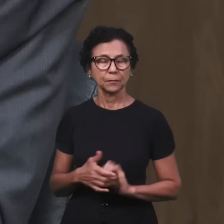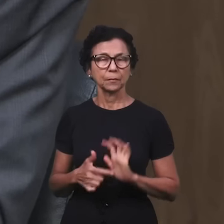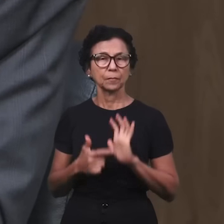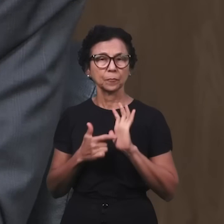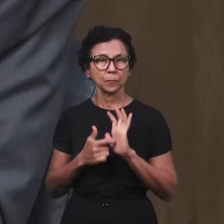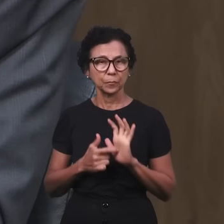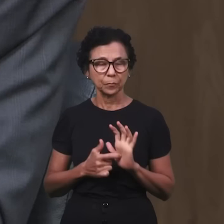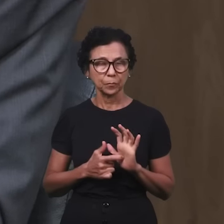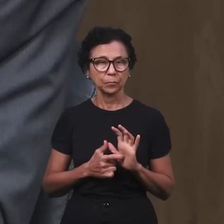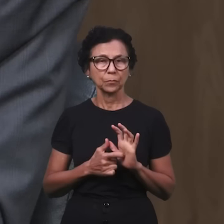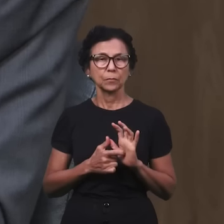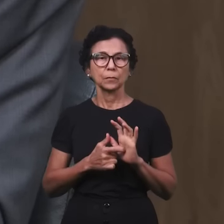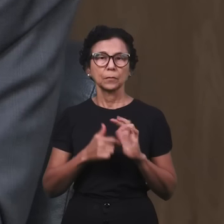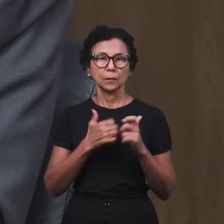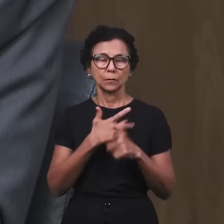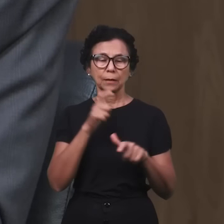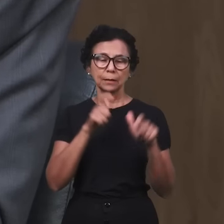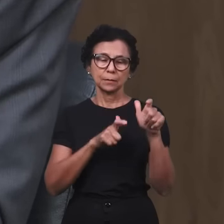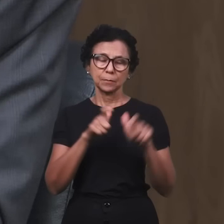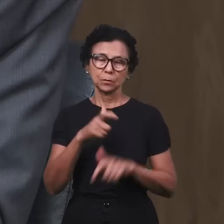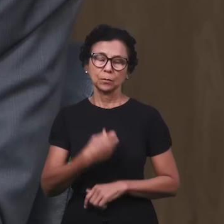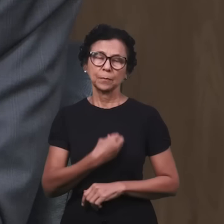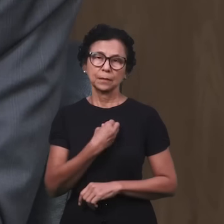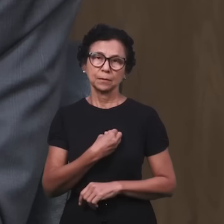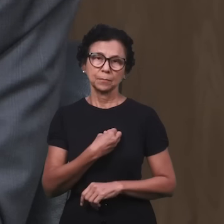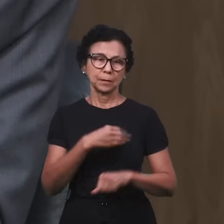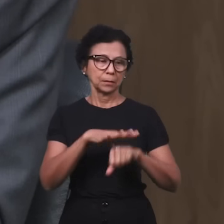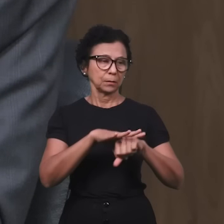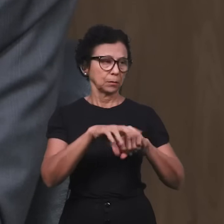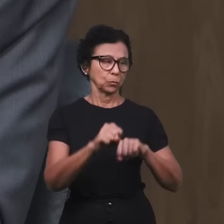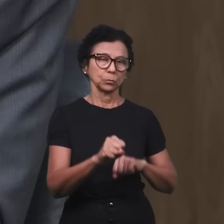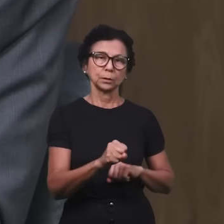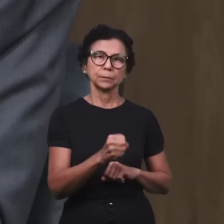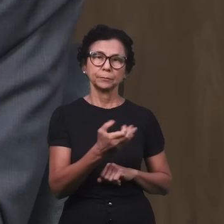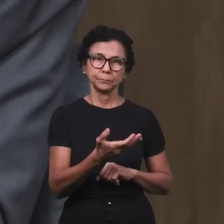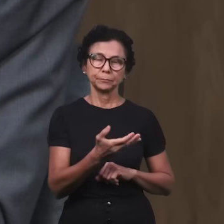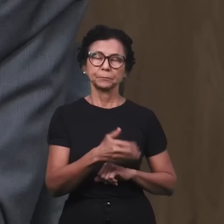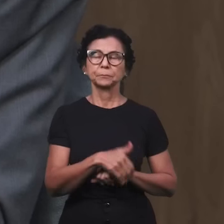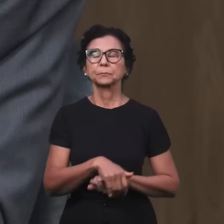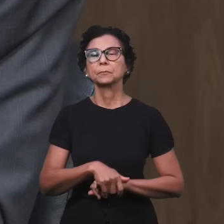foi o milagre da cura daquele homem. Então,